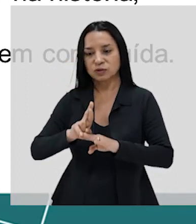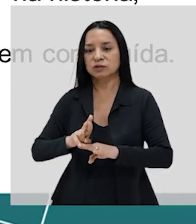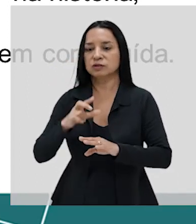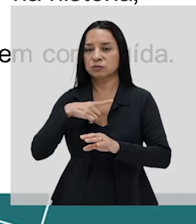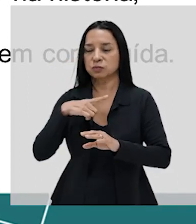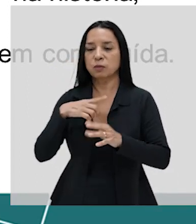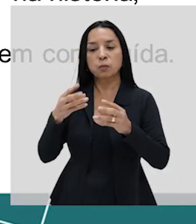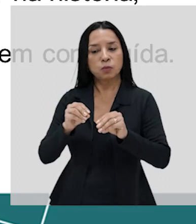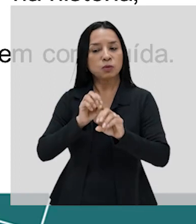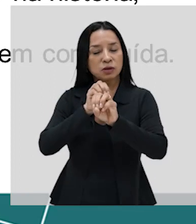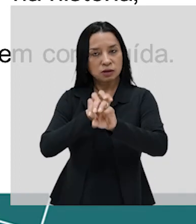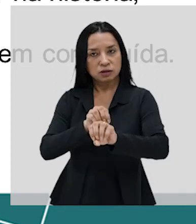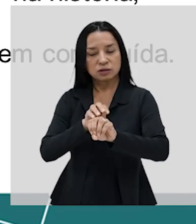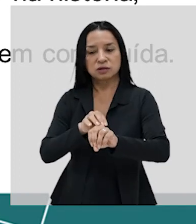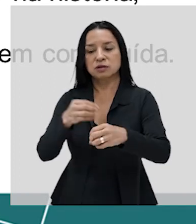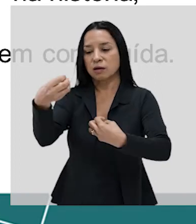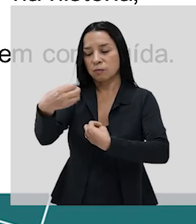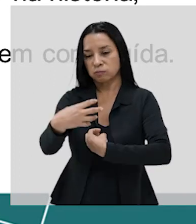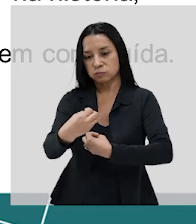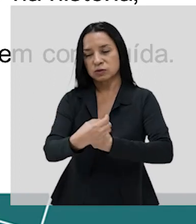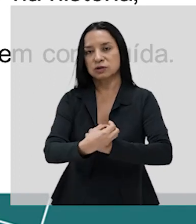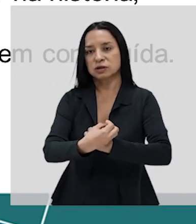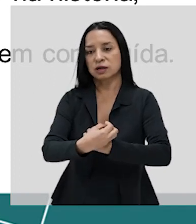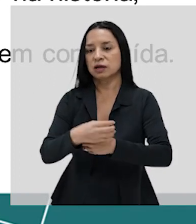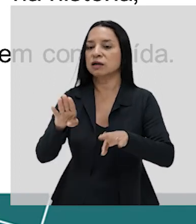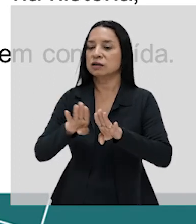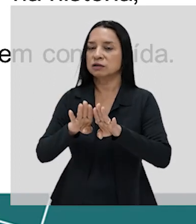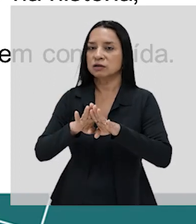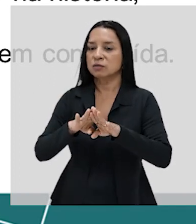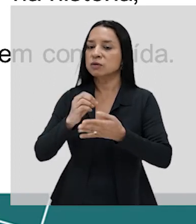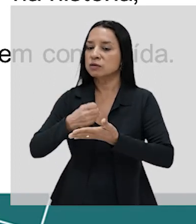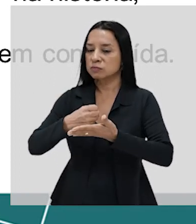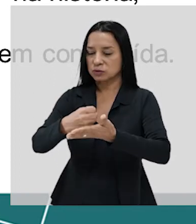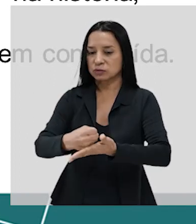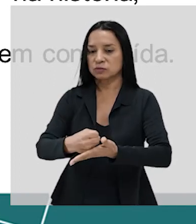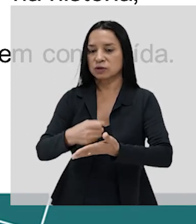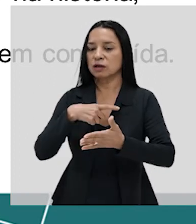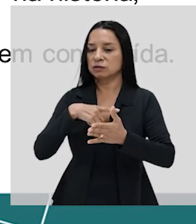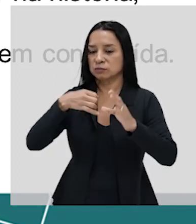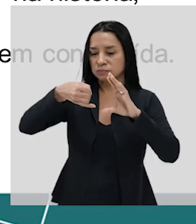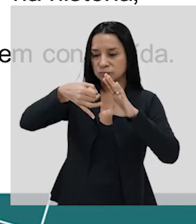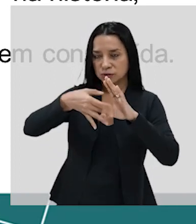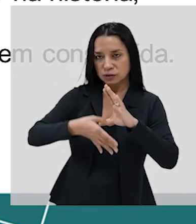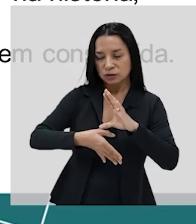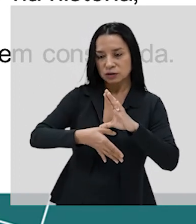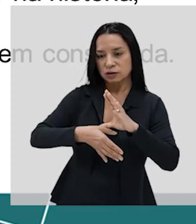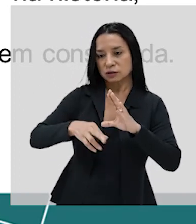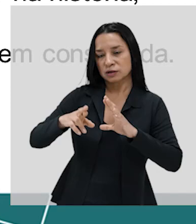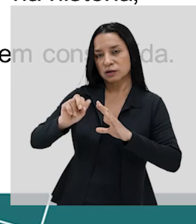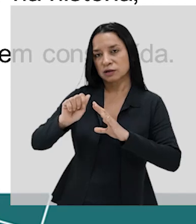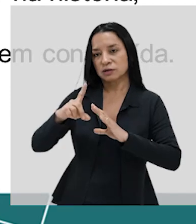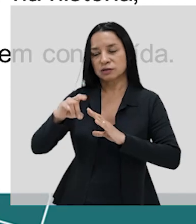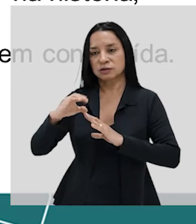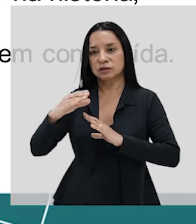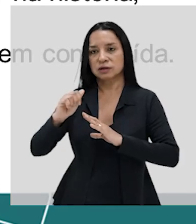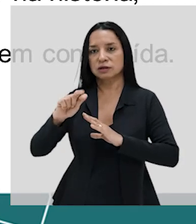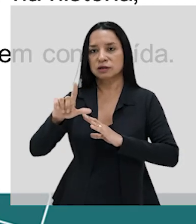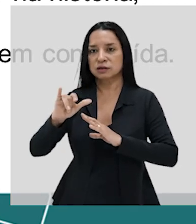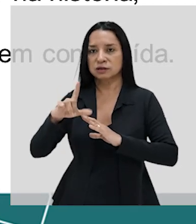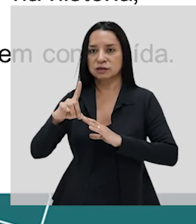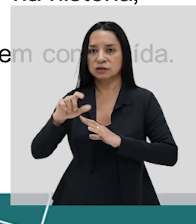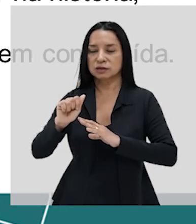contribuir conosco. Tá? Nós temos outras características? Temos, né? Nós temos radicalidade, rigorosidade, aí vai, são